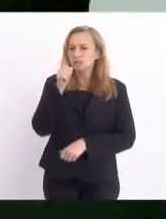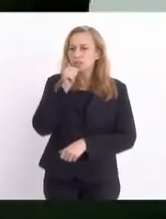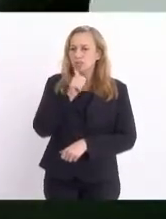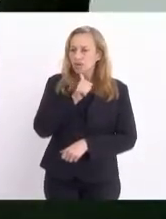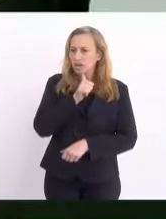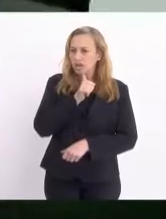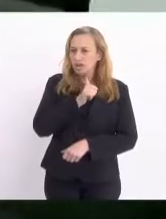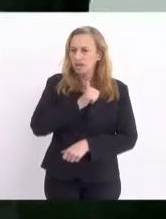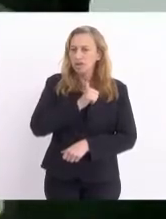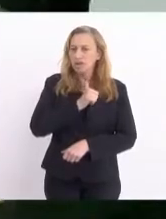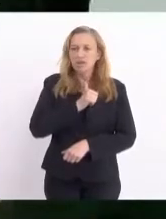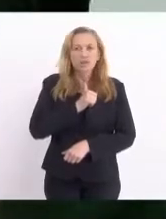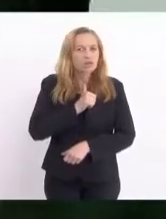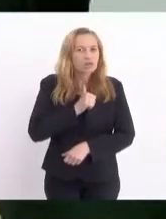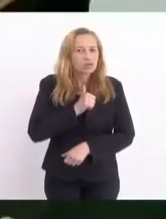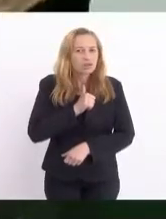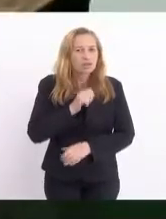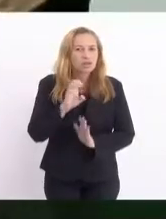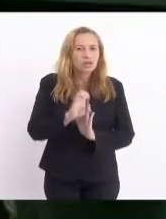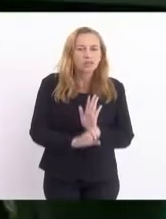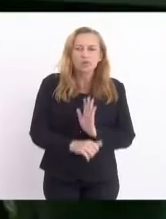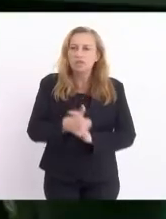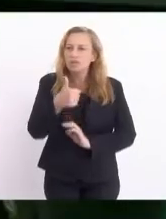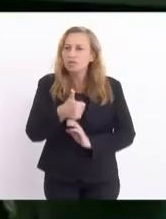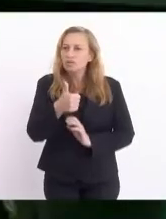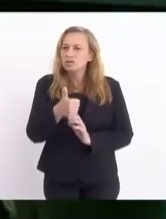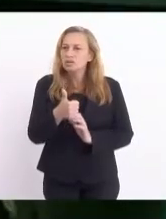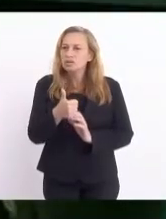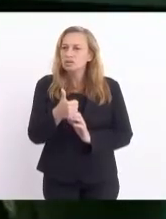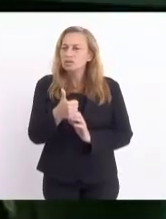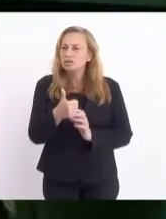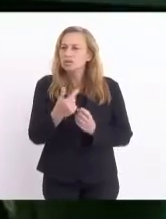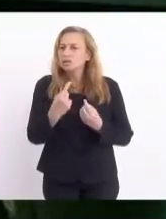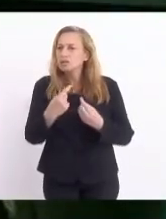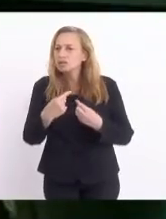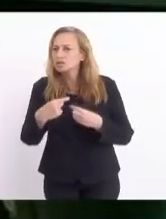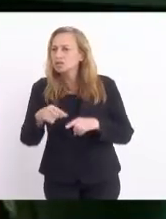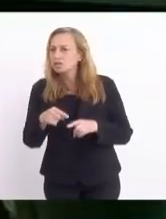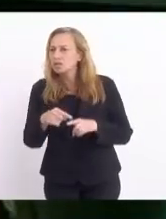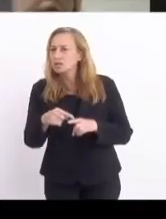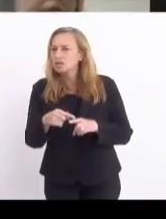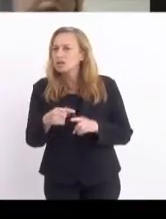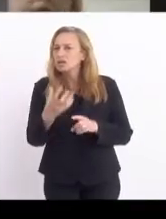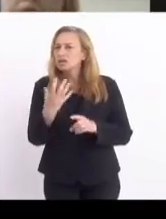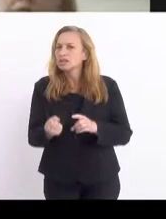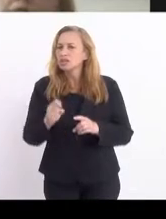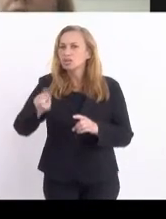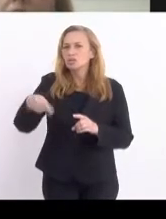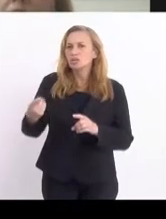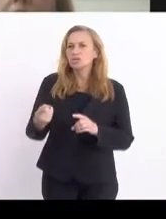Abriu. Para a emenda 1, favorável às demais emendas.